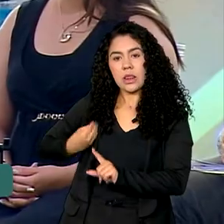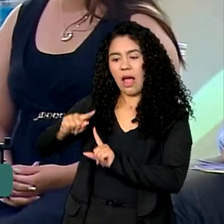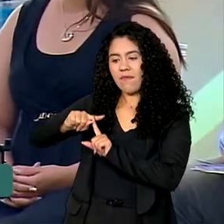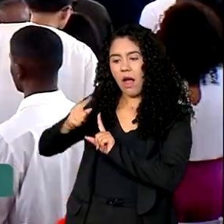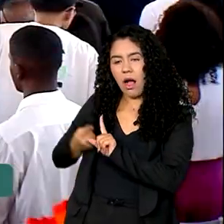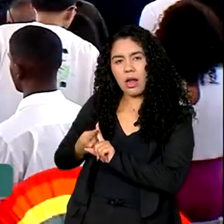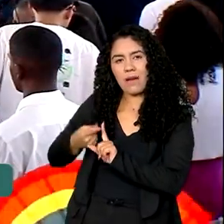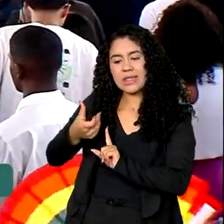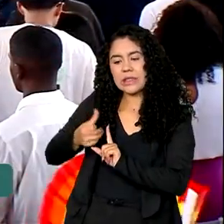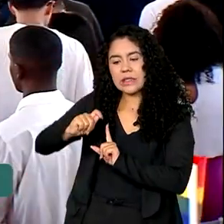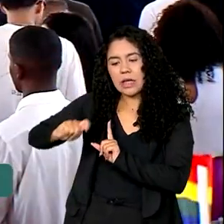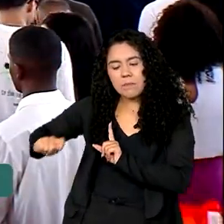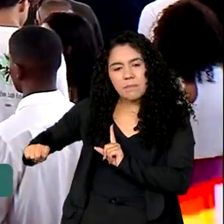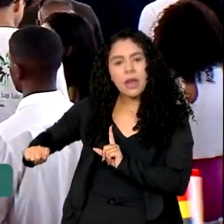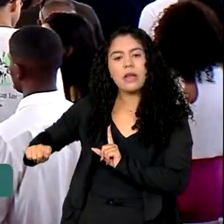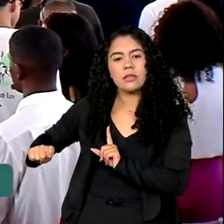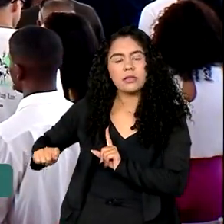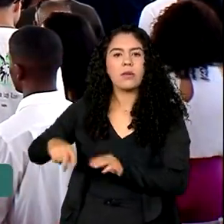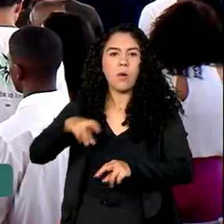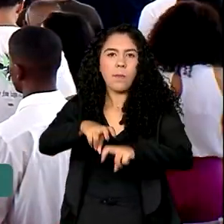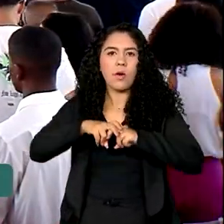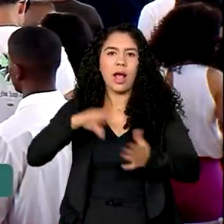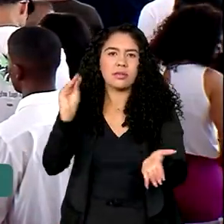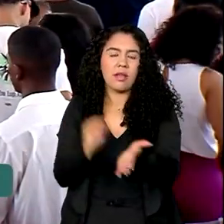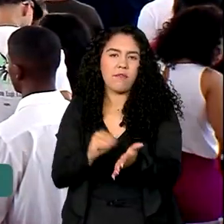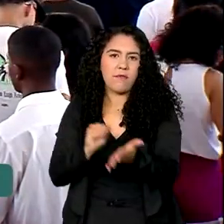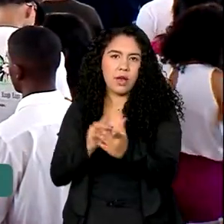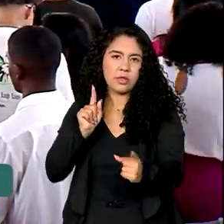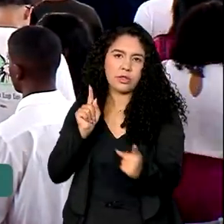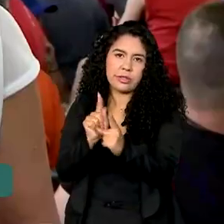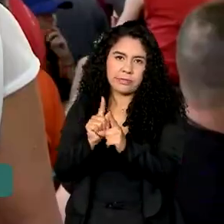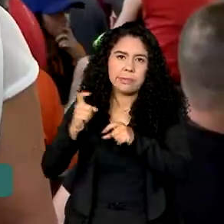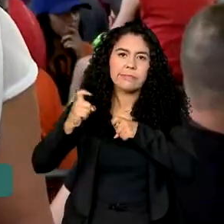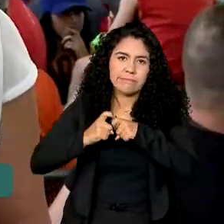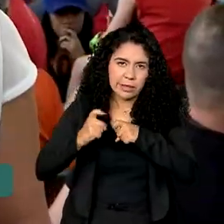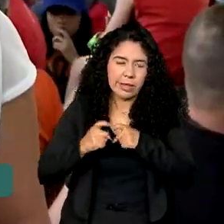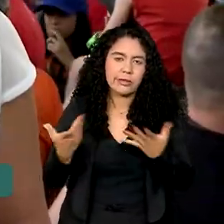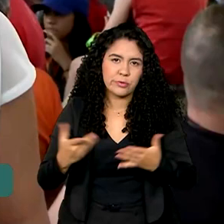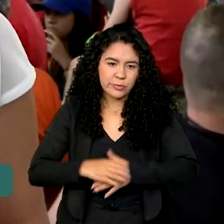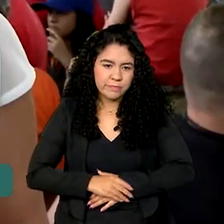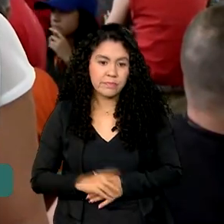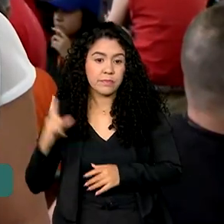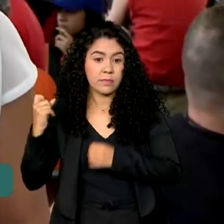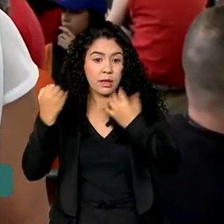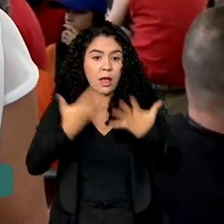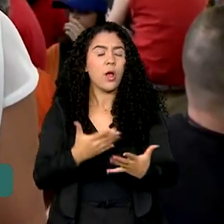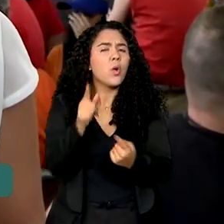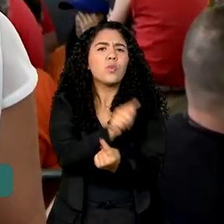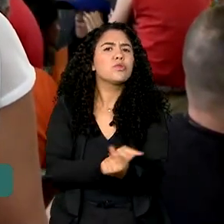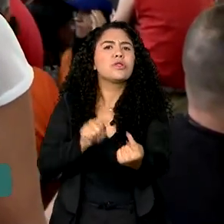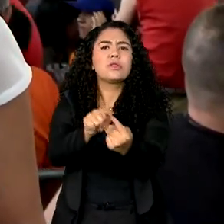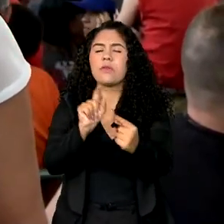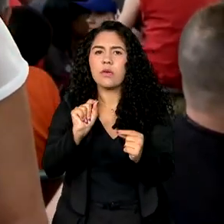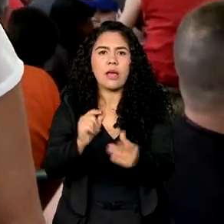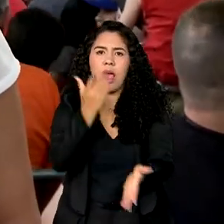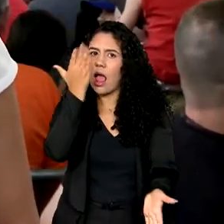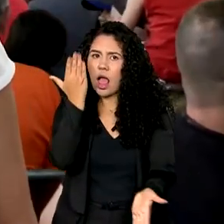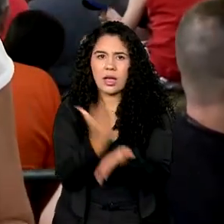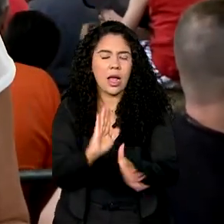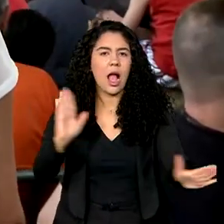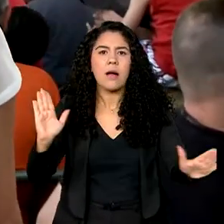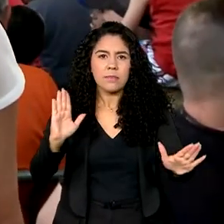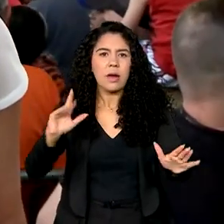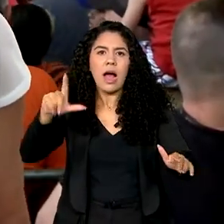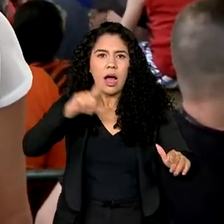gestação, devido à negligência no atendimento médico. Um dos objetivos é acabar com a peregrinação